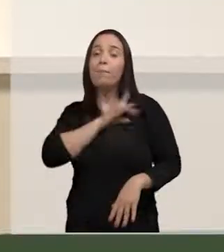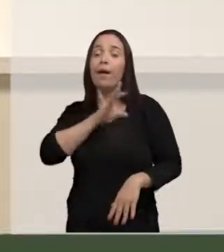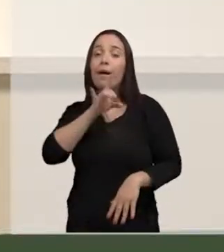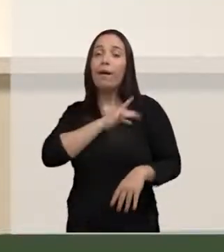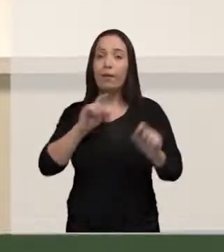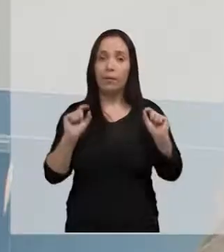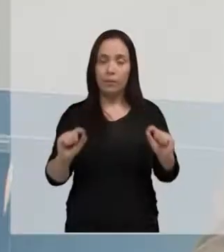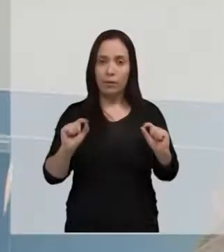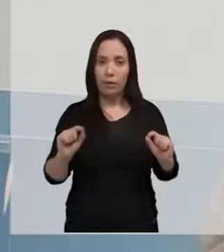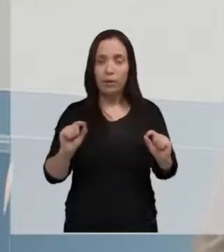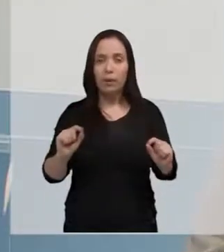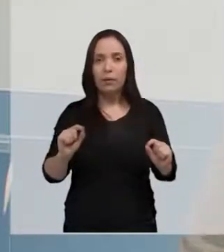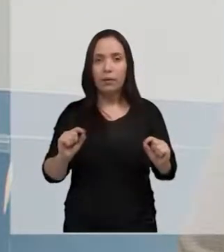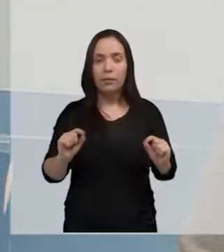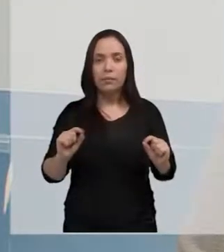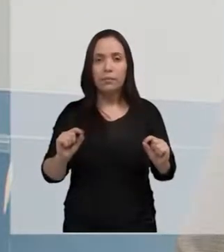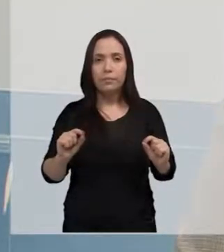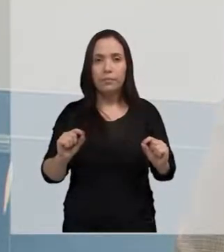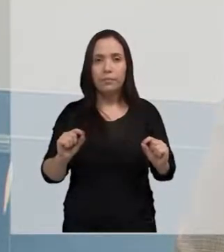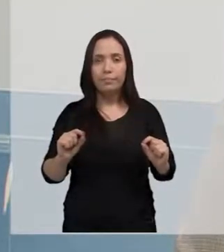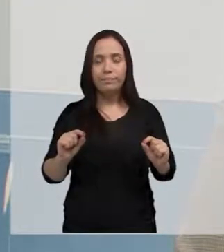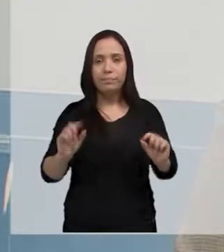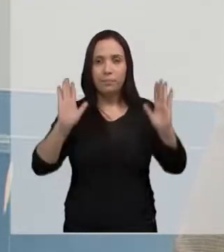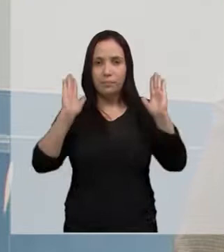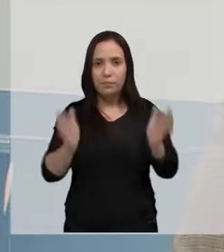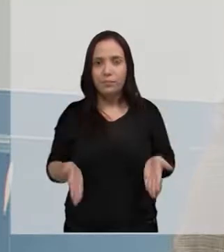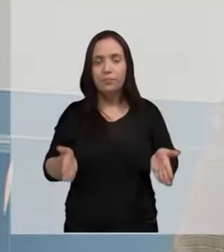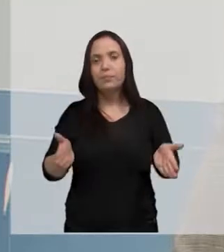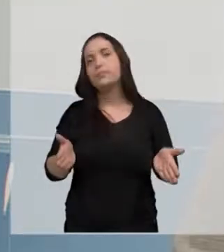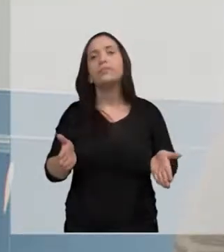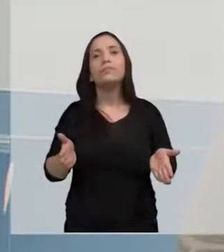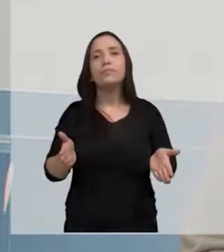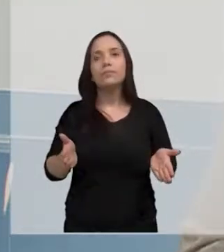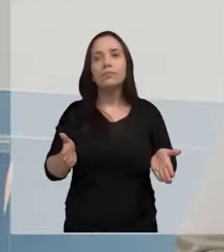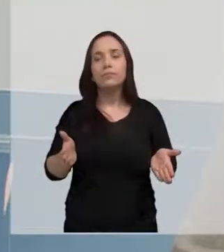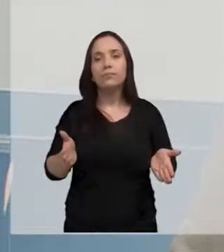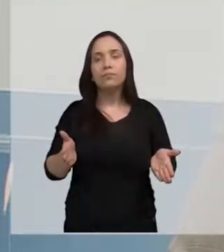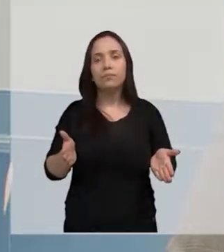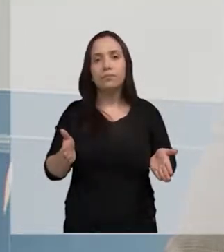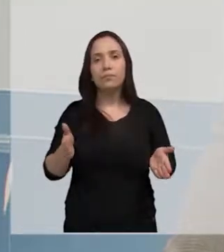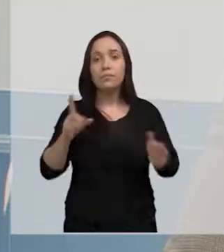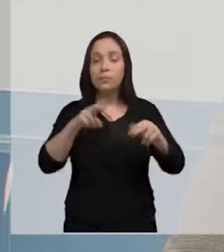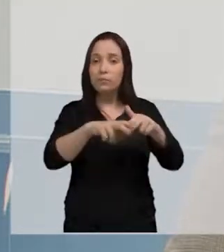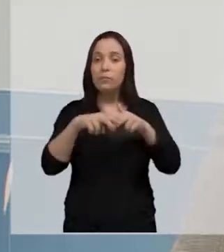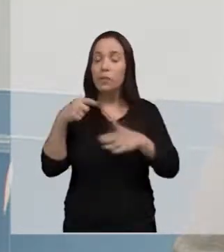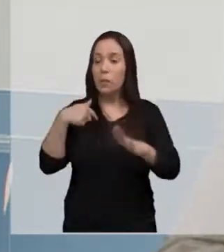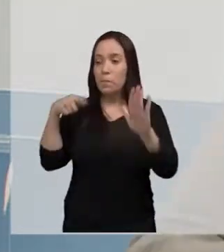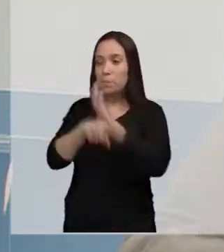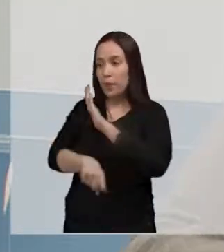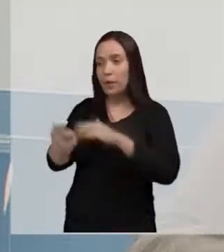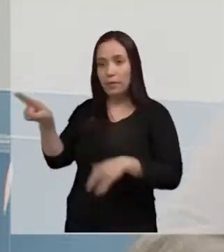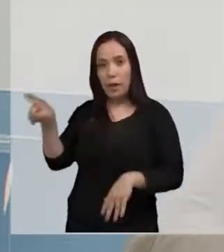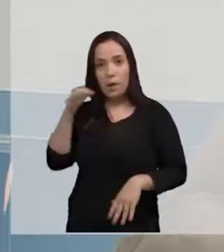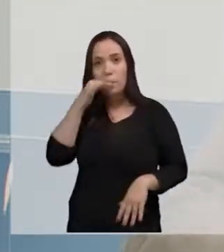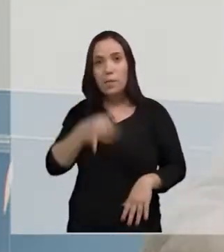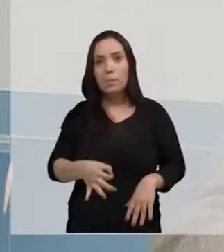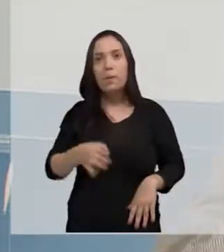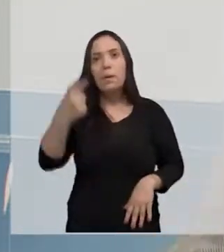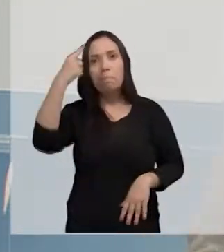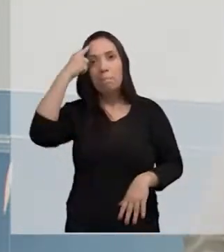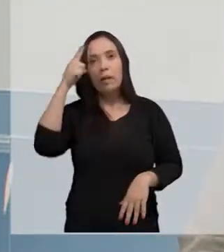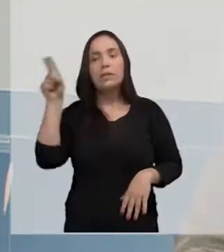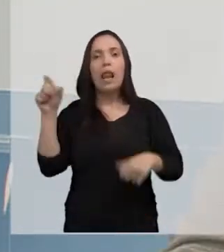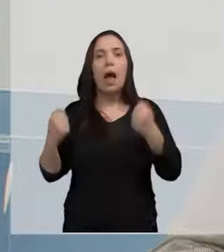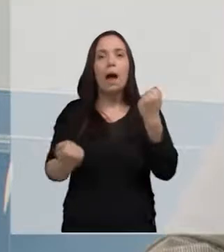ele, depois dessa consolidação, por isso que eu perguntei a opinião do Luiz, ele fosse apoiar